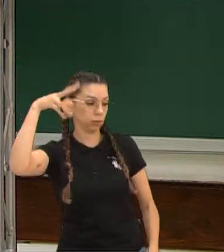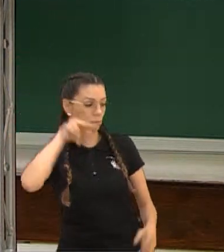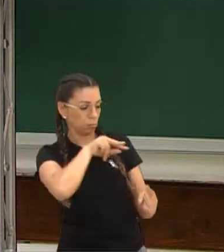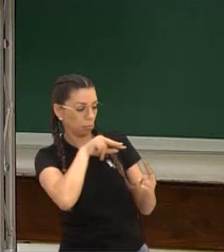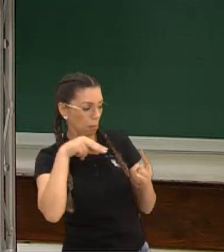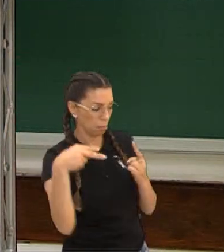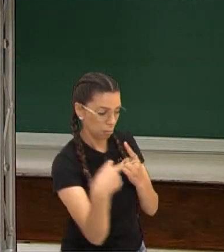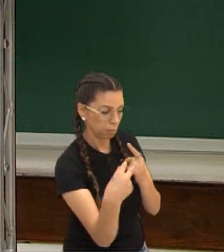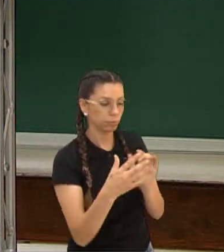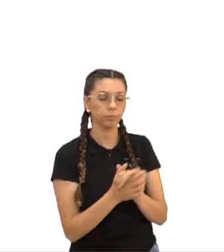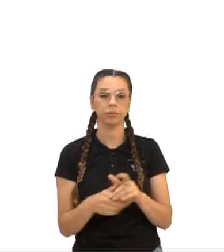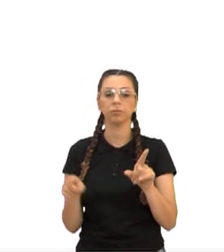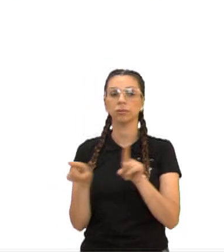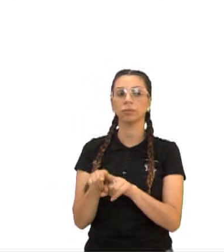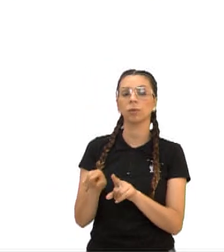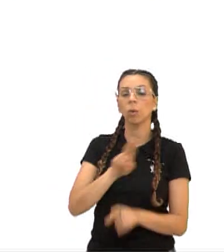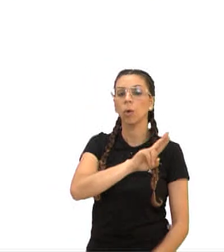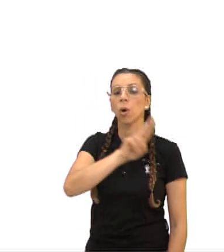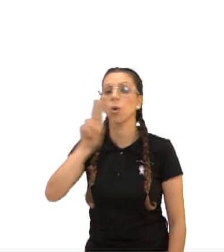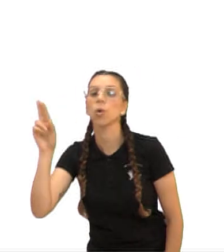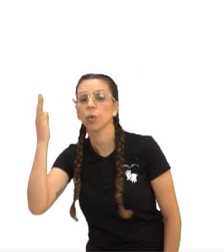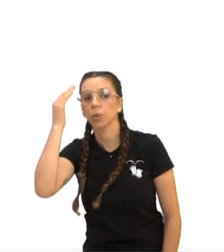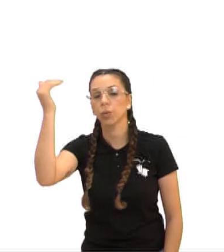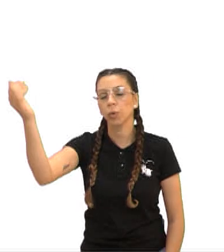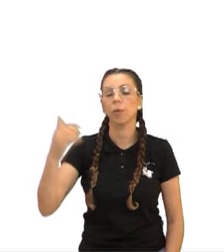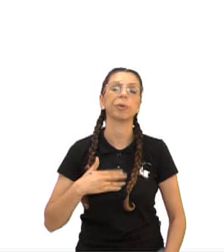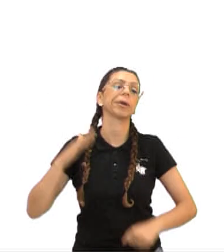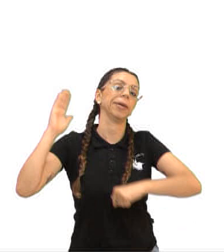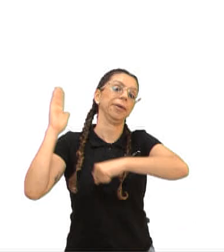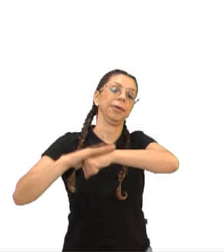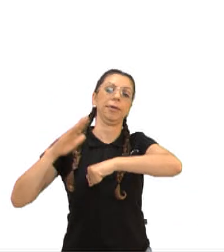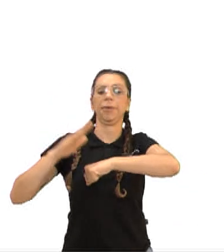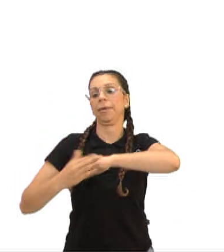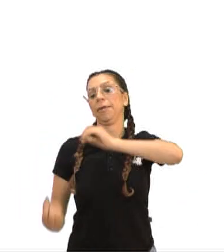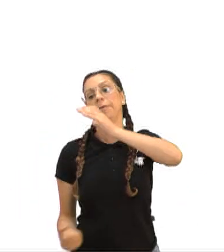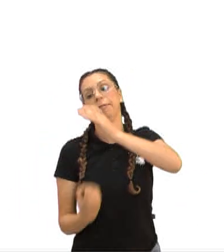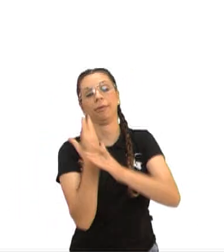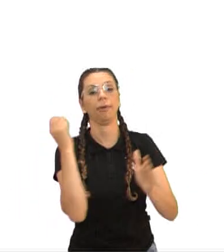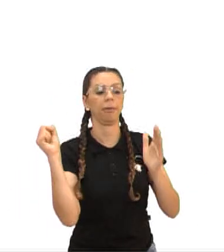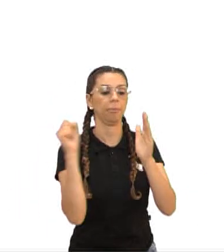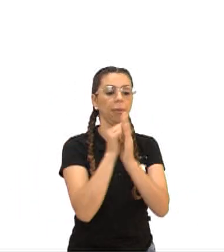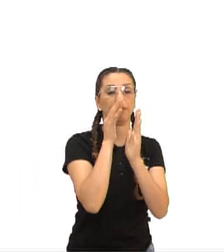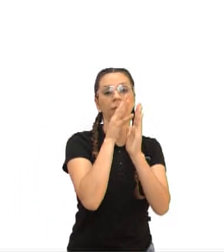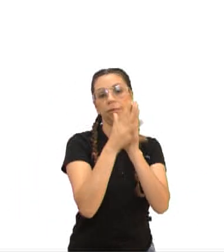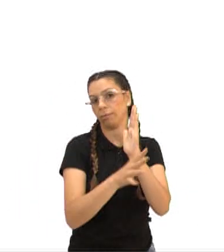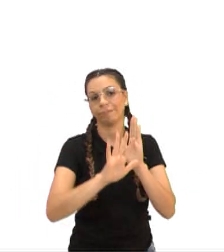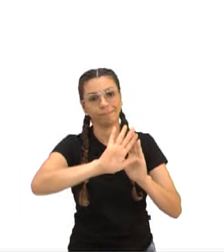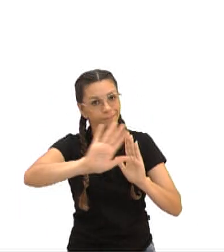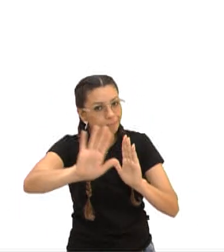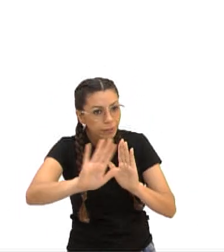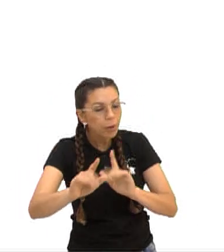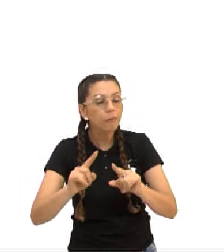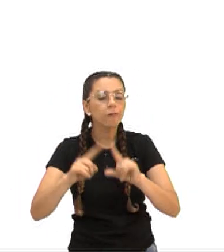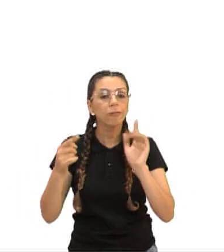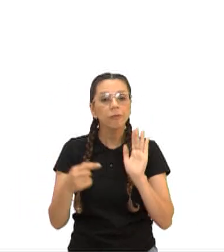Primeira grande obra que recebeu esse nome, né? Ninguém falou, eu inventei o impressionismo. Não, esse nome foi sugerido numa exposição, quando